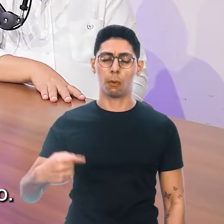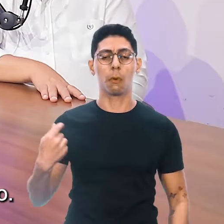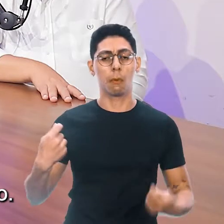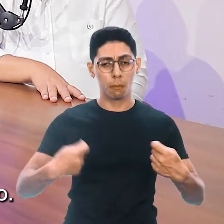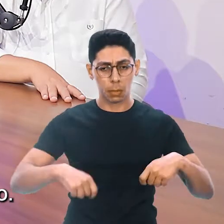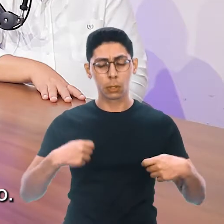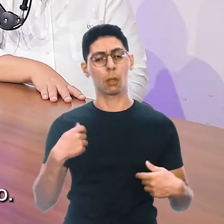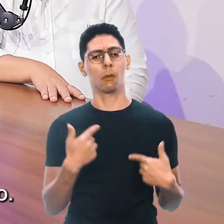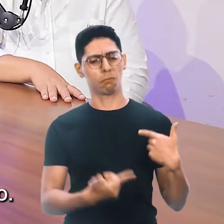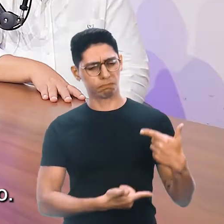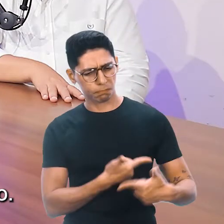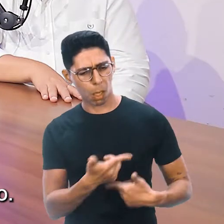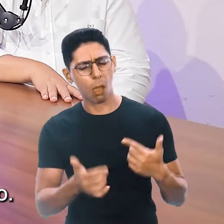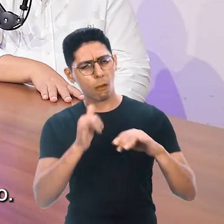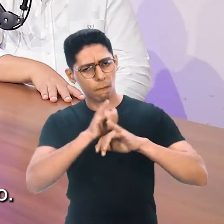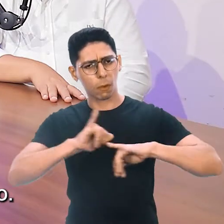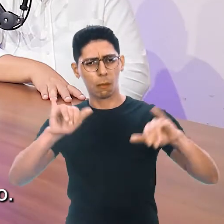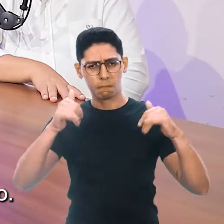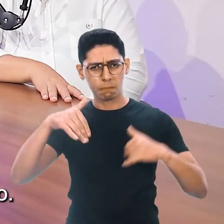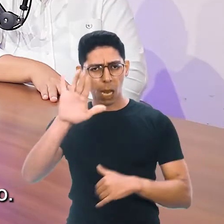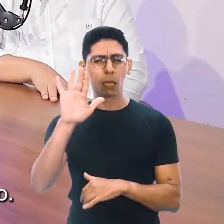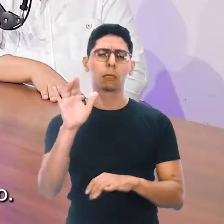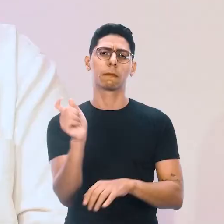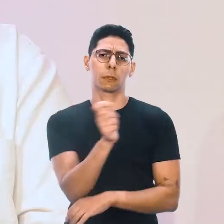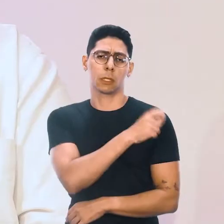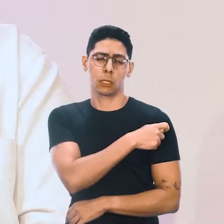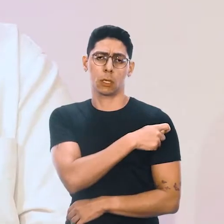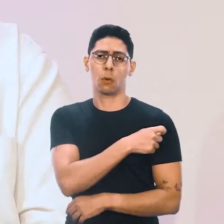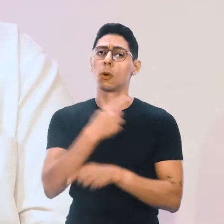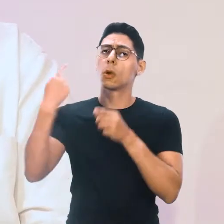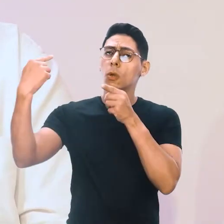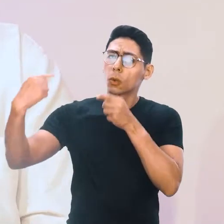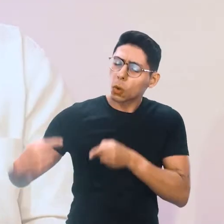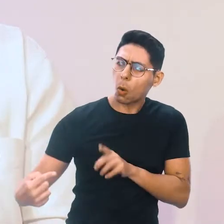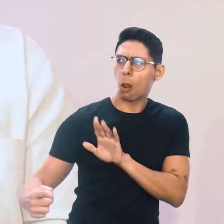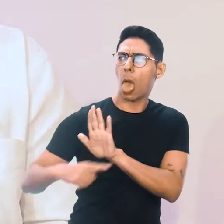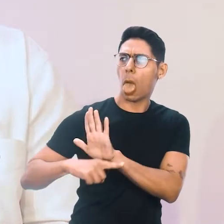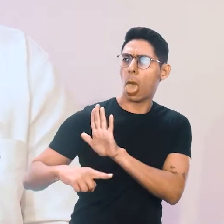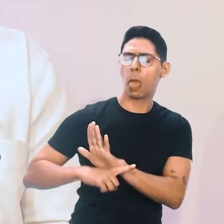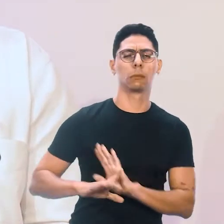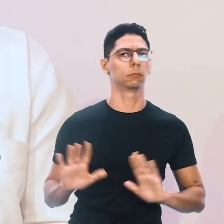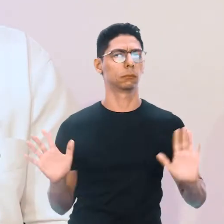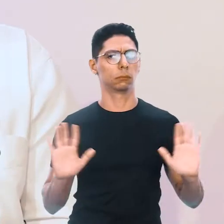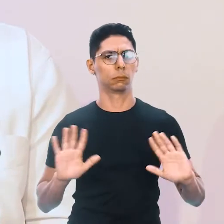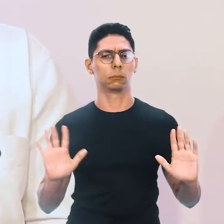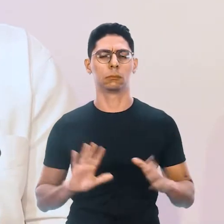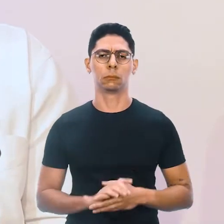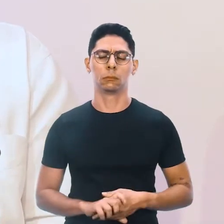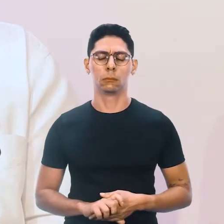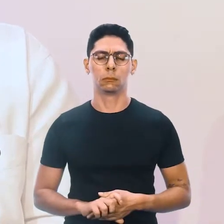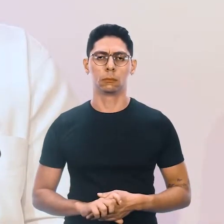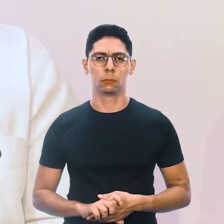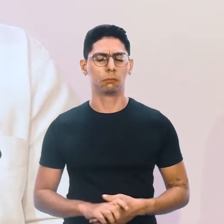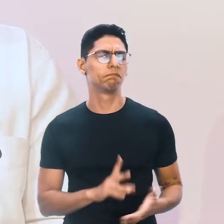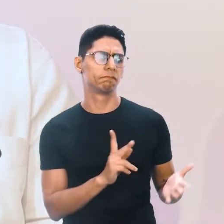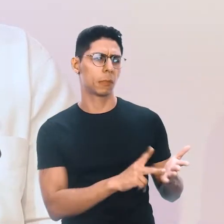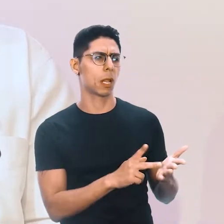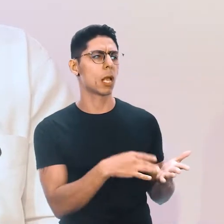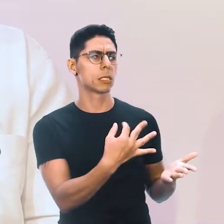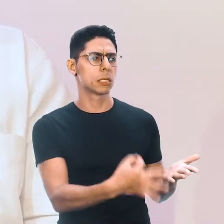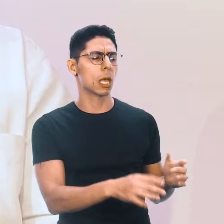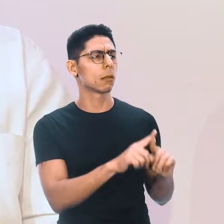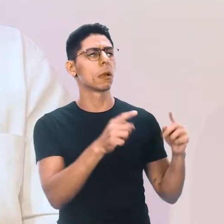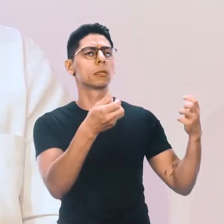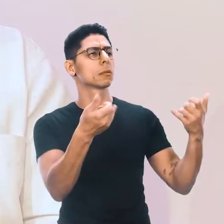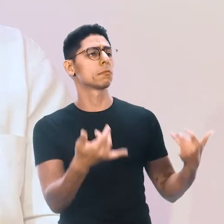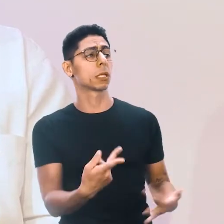pela vacinação e contra o negacionismo. Não é isso, Antônio? Verdade, exatamente. Né? Mas nos conte, Tuca, como é que